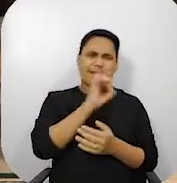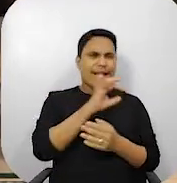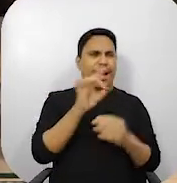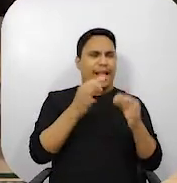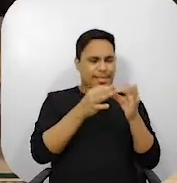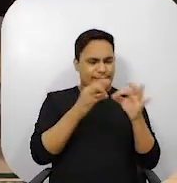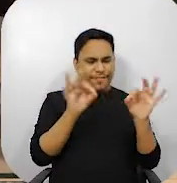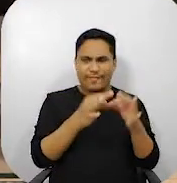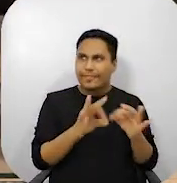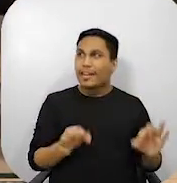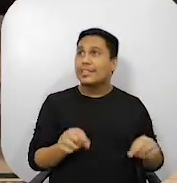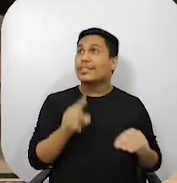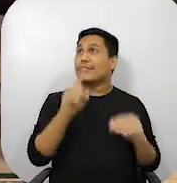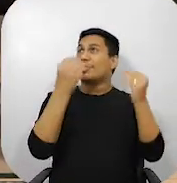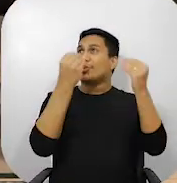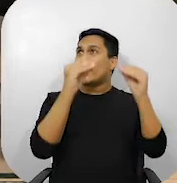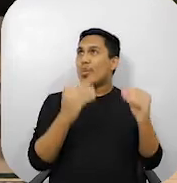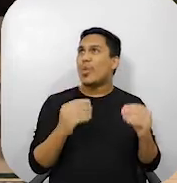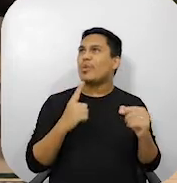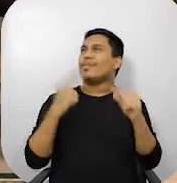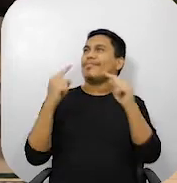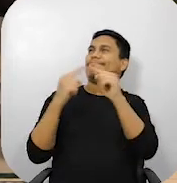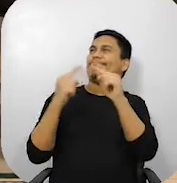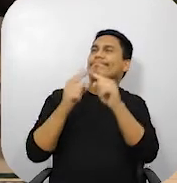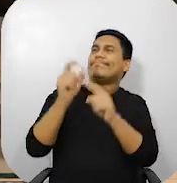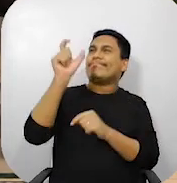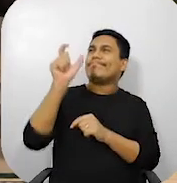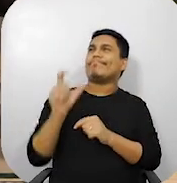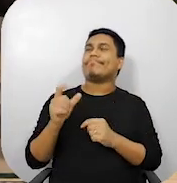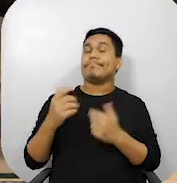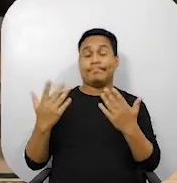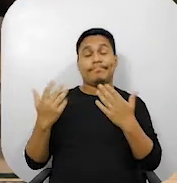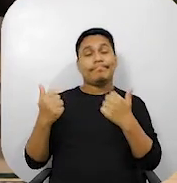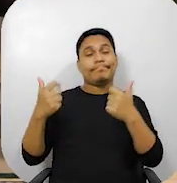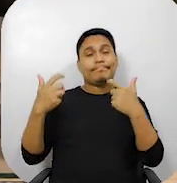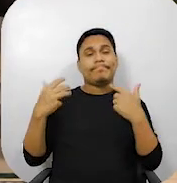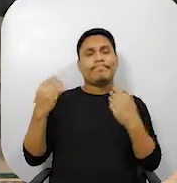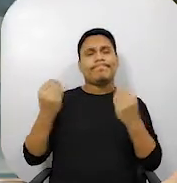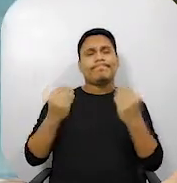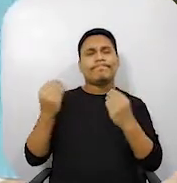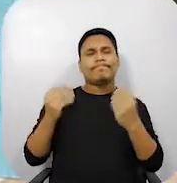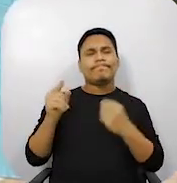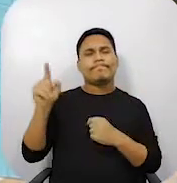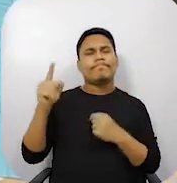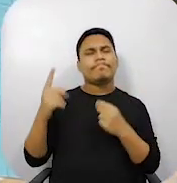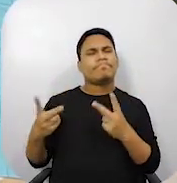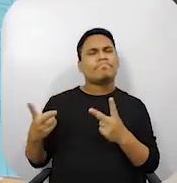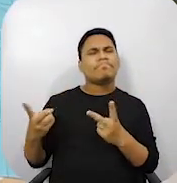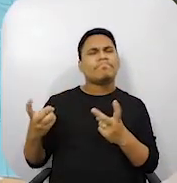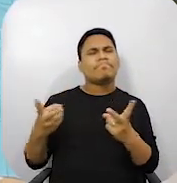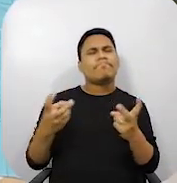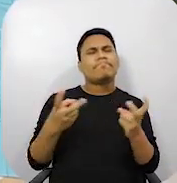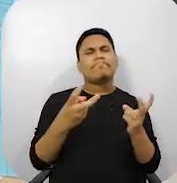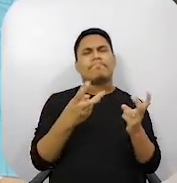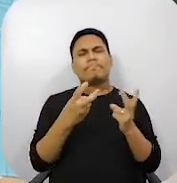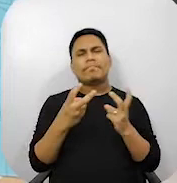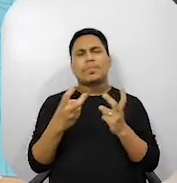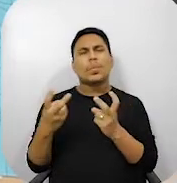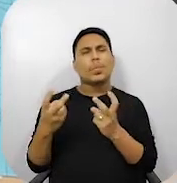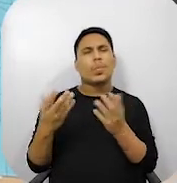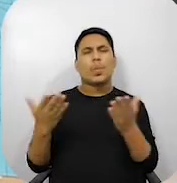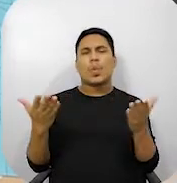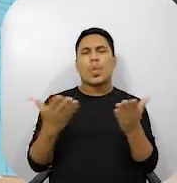que a gente que você colocou agora como é que você tem percebido hoje a